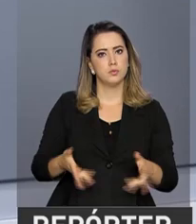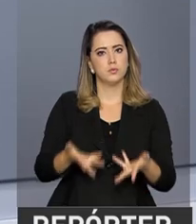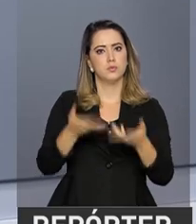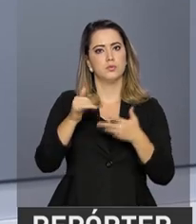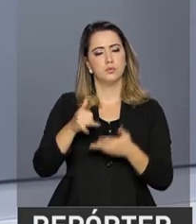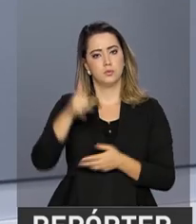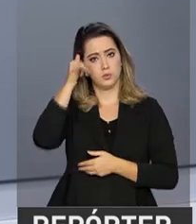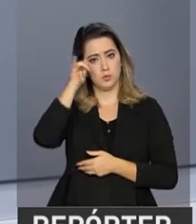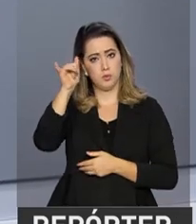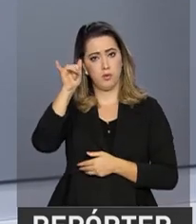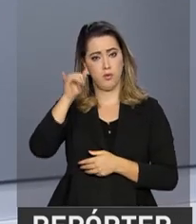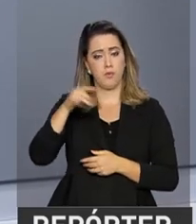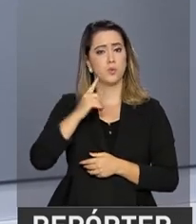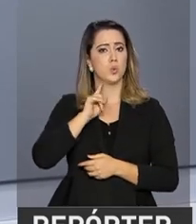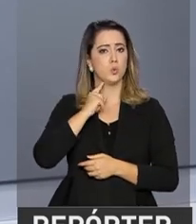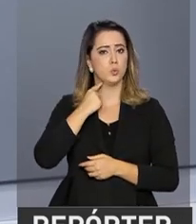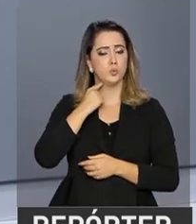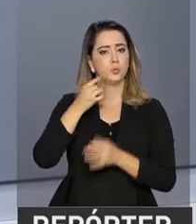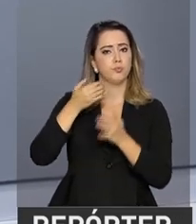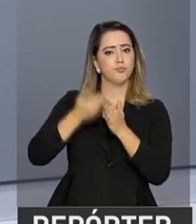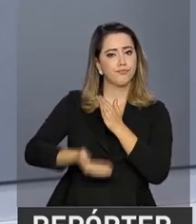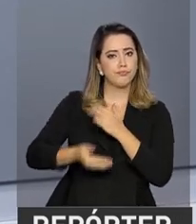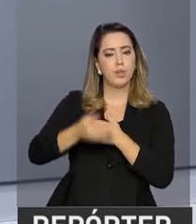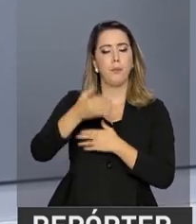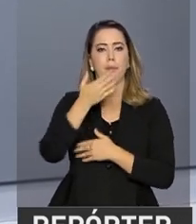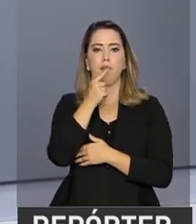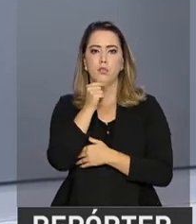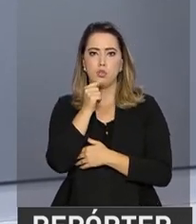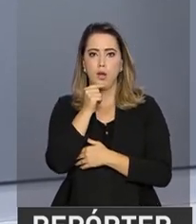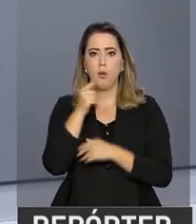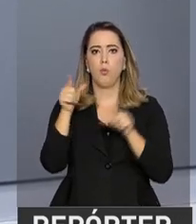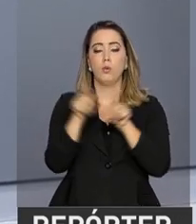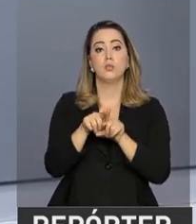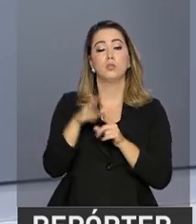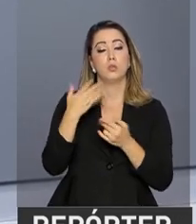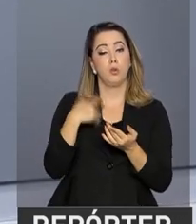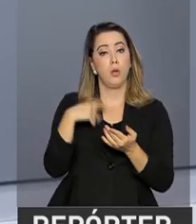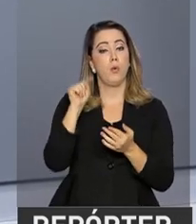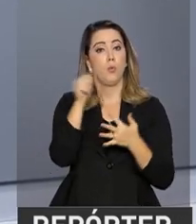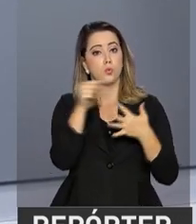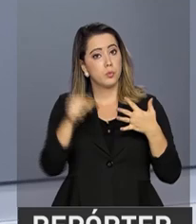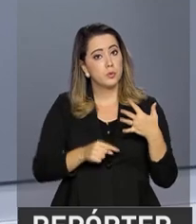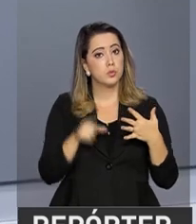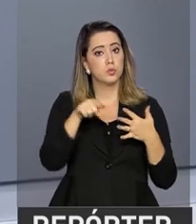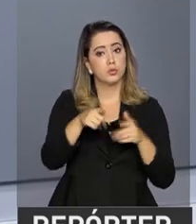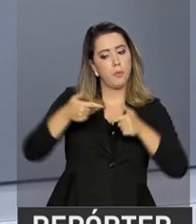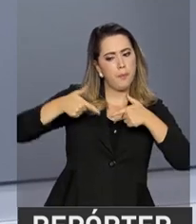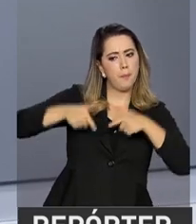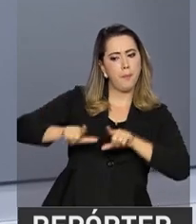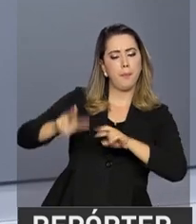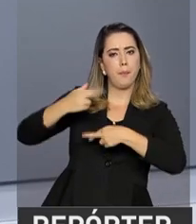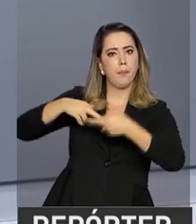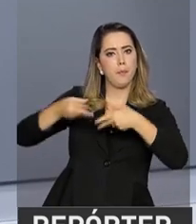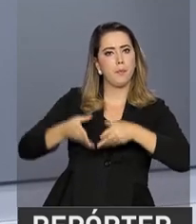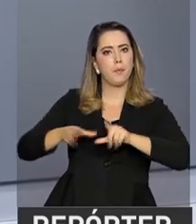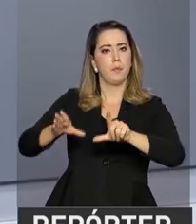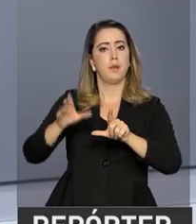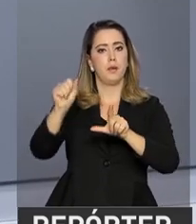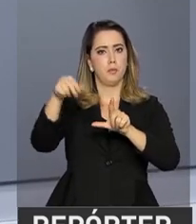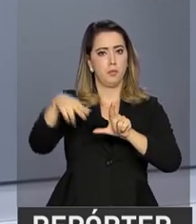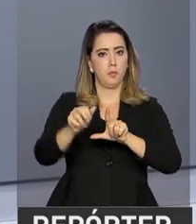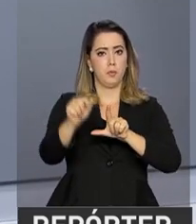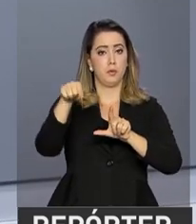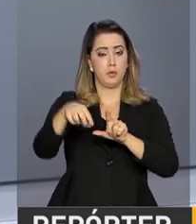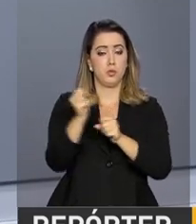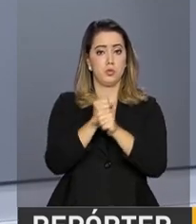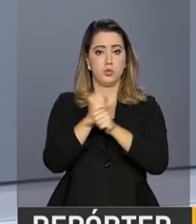e promover o combate à poluição e ao desperdício. Iniciativas com esses objetivos foram premiadas pela Agência Nacional de Águas,